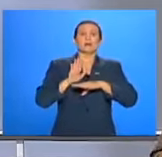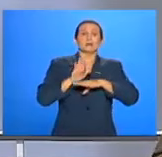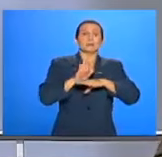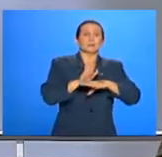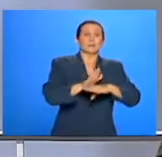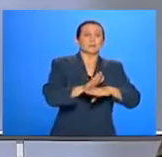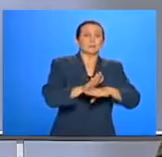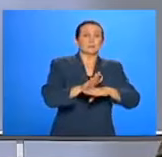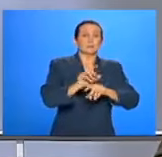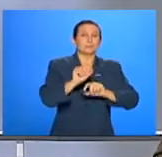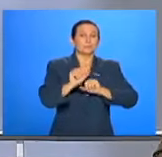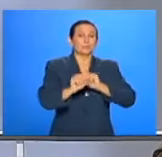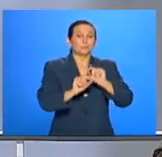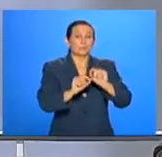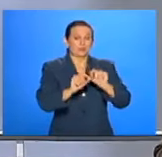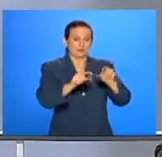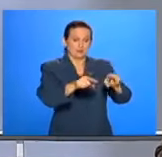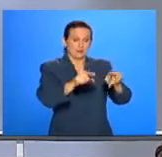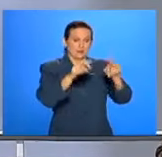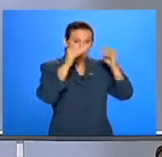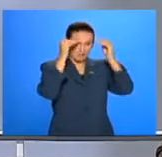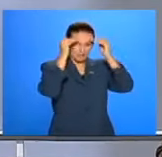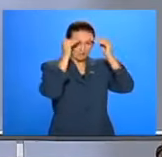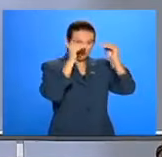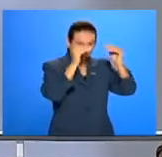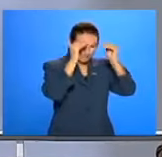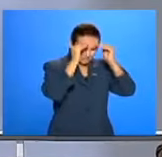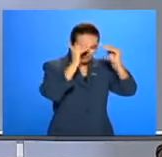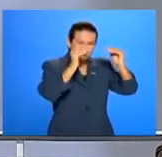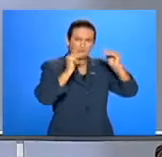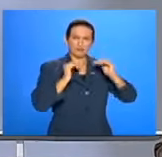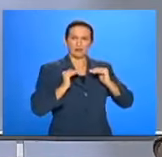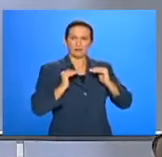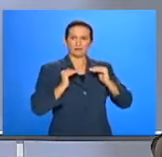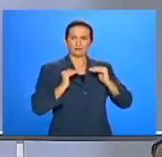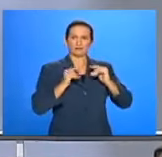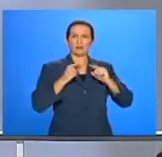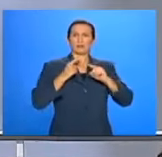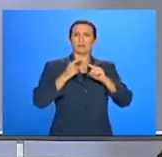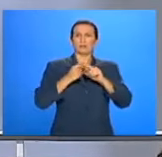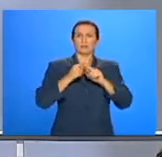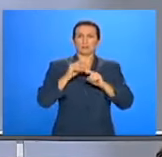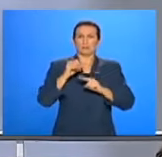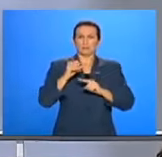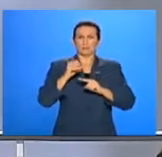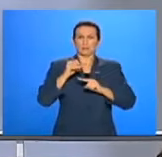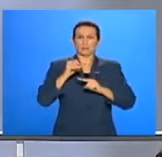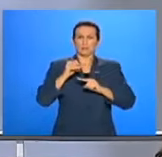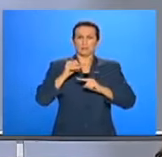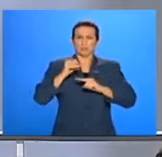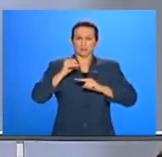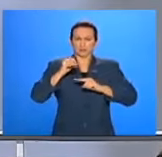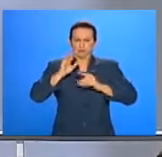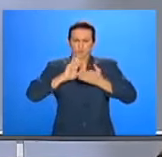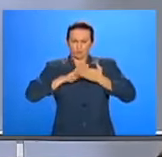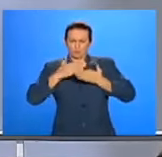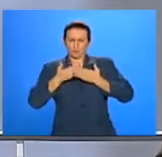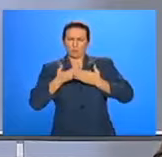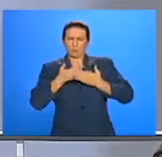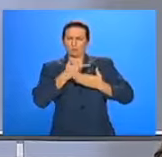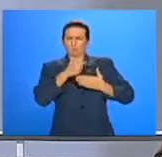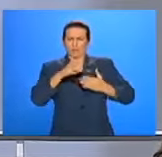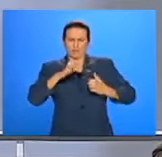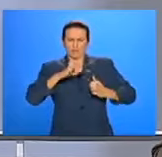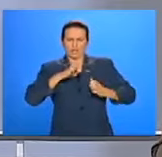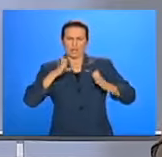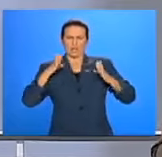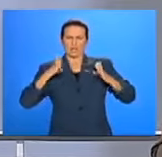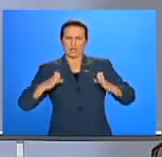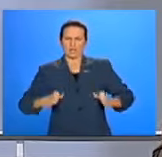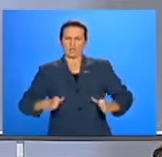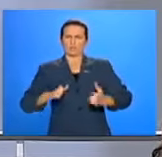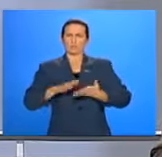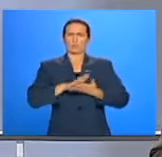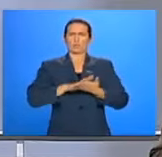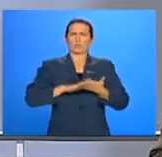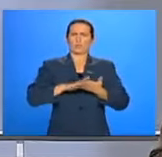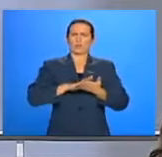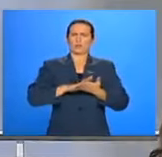seja respeitado, pois se o profissional não tiver uma postura ética, o surdo pode sim perder a